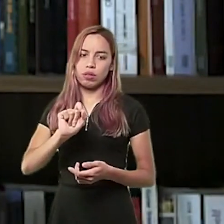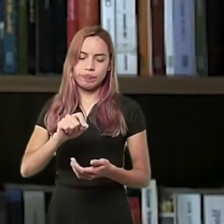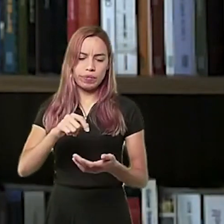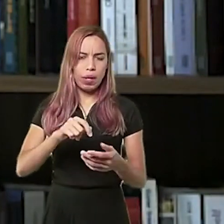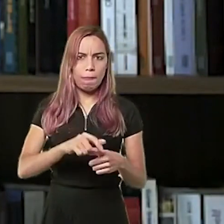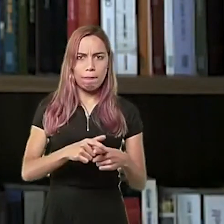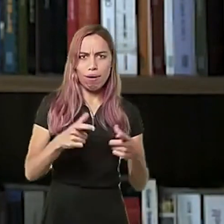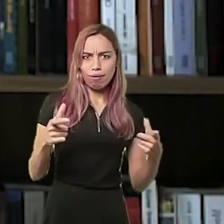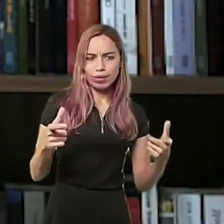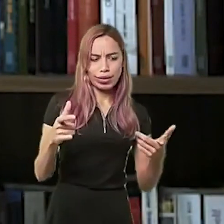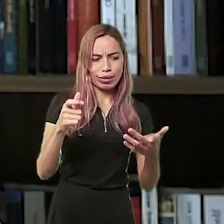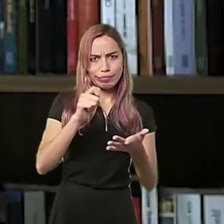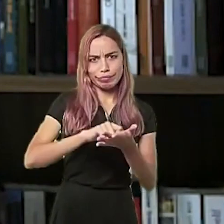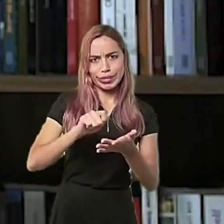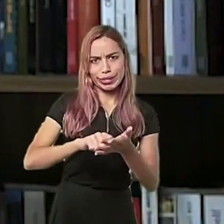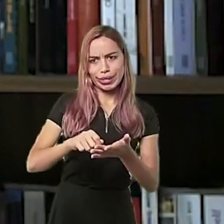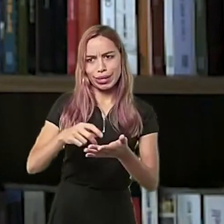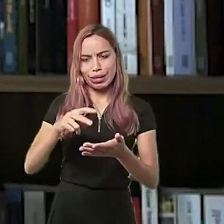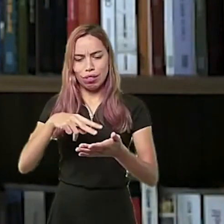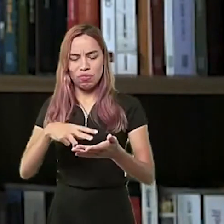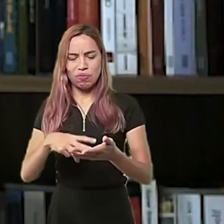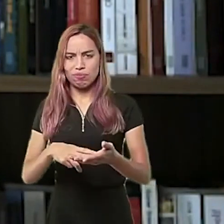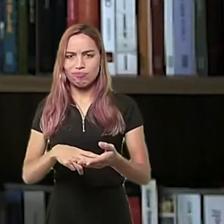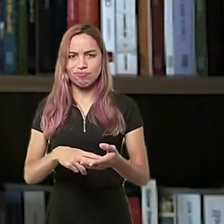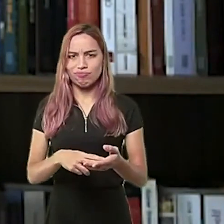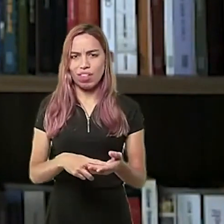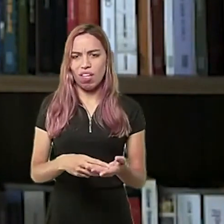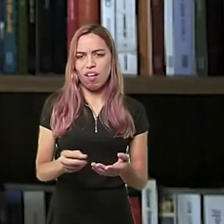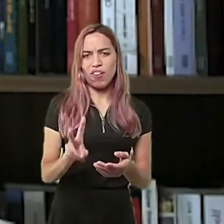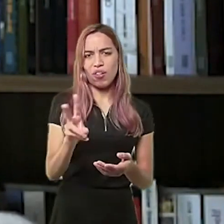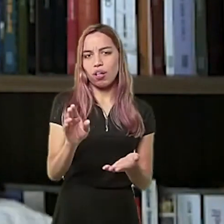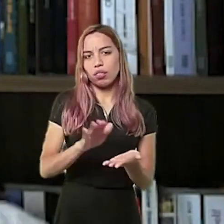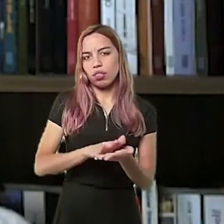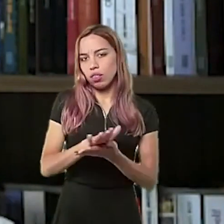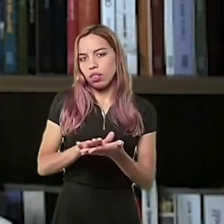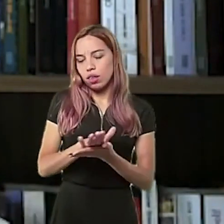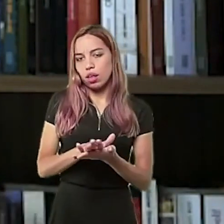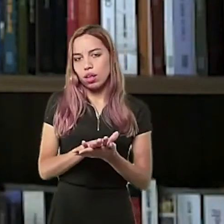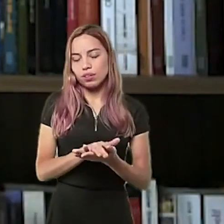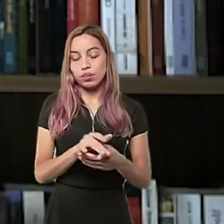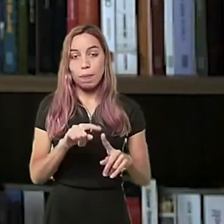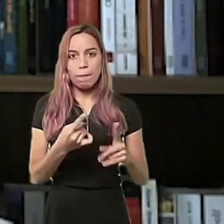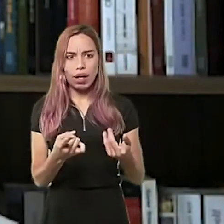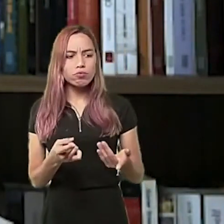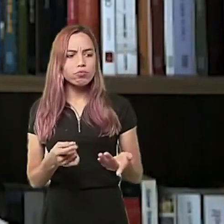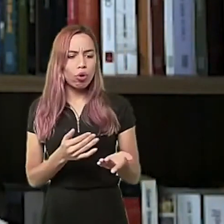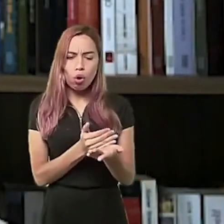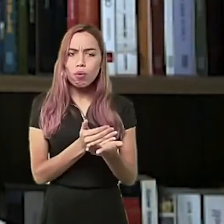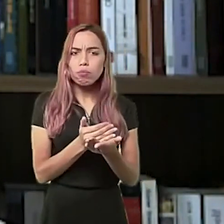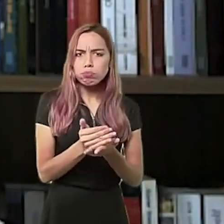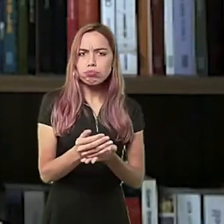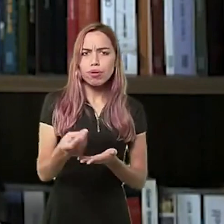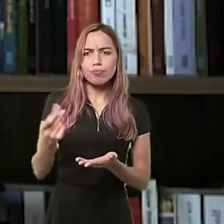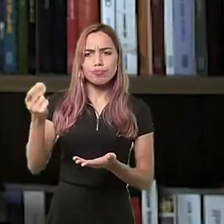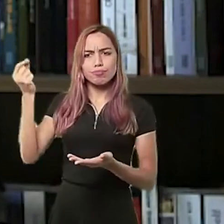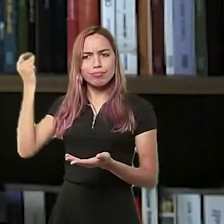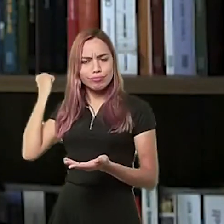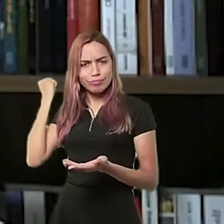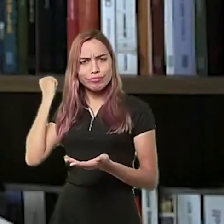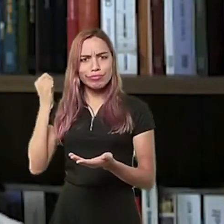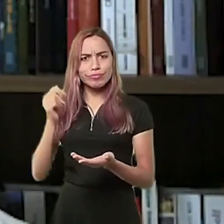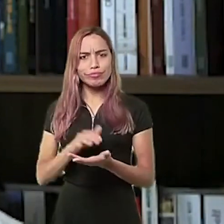né? Então, foi assim que começou. E as pessoas acham estranho, Josane,